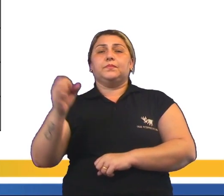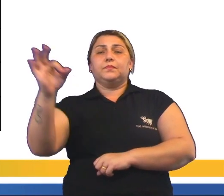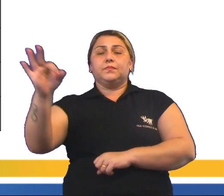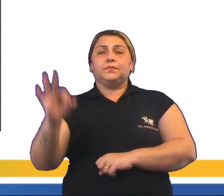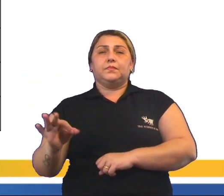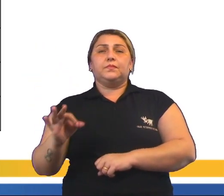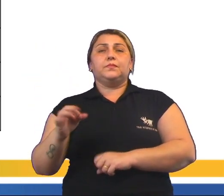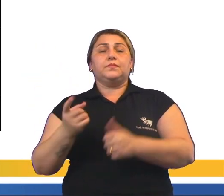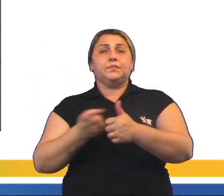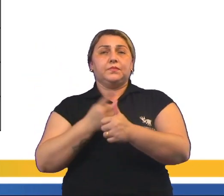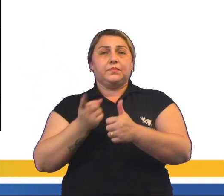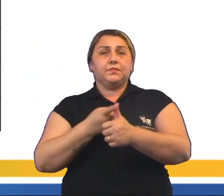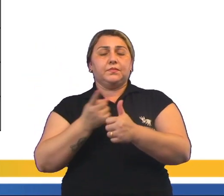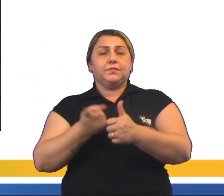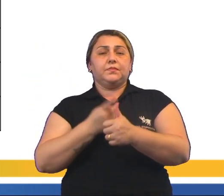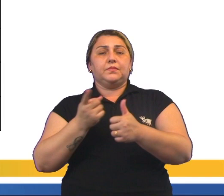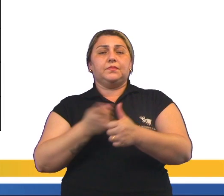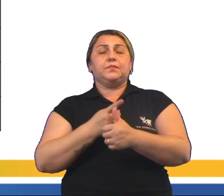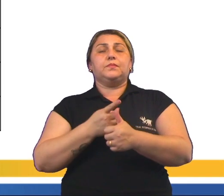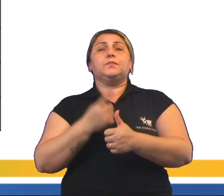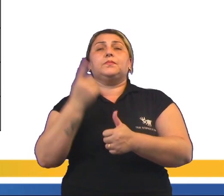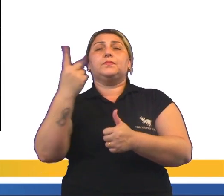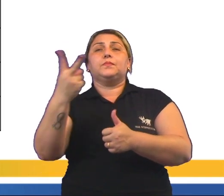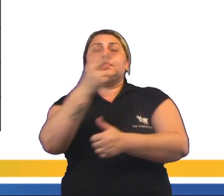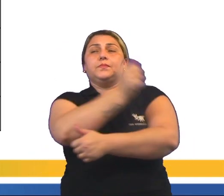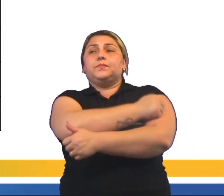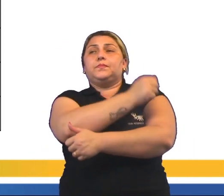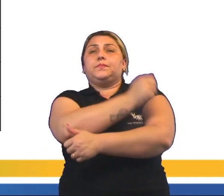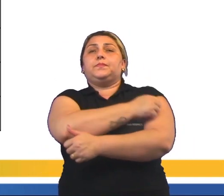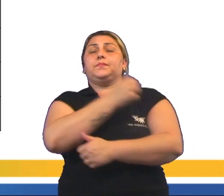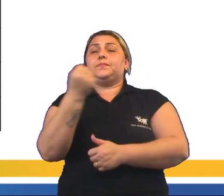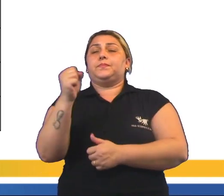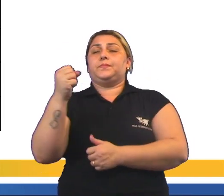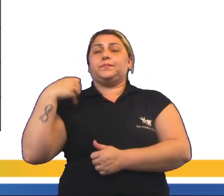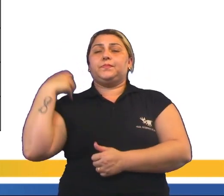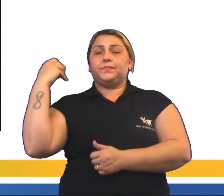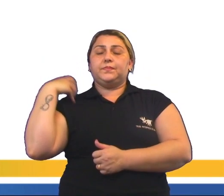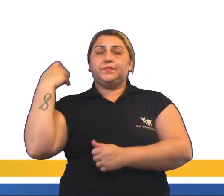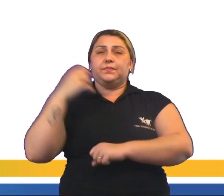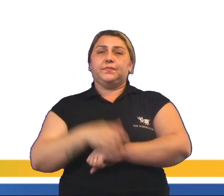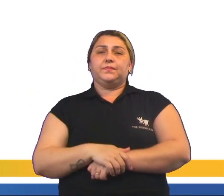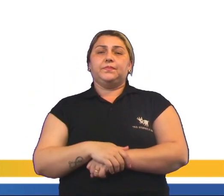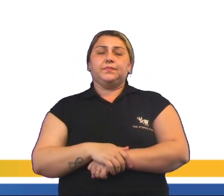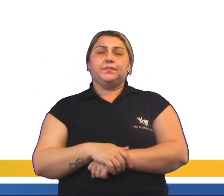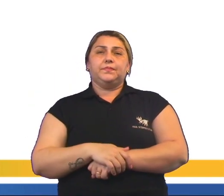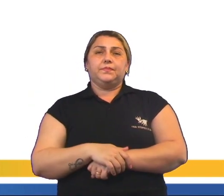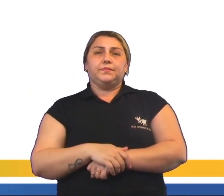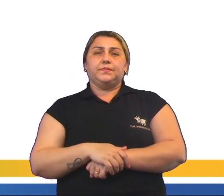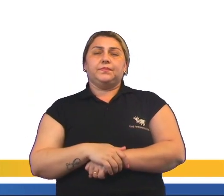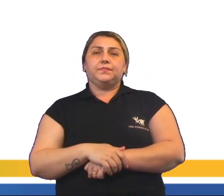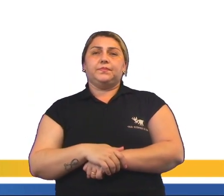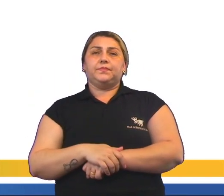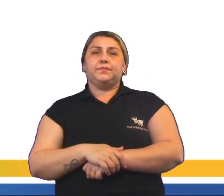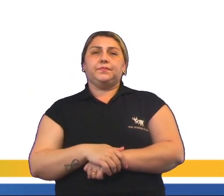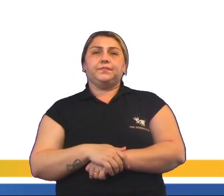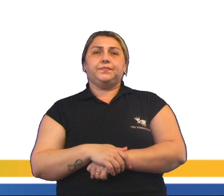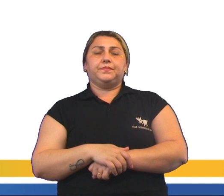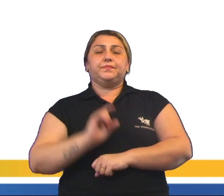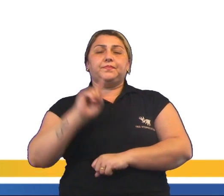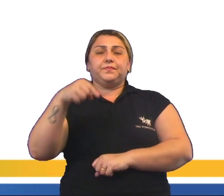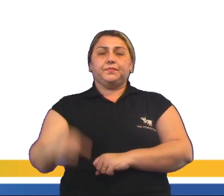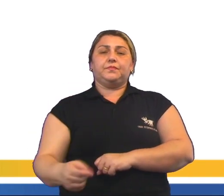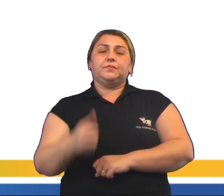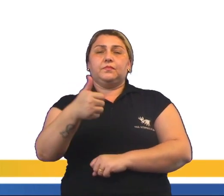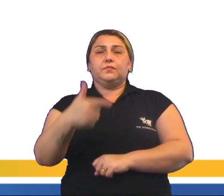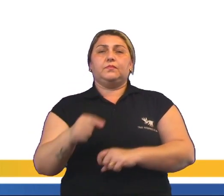4,8% é a primeira que a gente fala aqui, ó. Nós temos 2 alunos com 8 anos de idade. Então vamos lá.